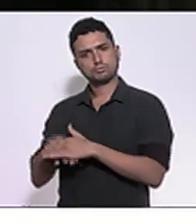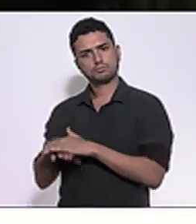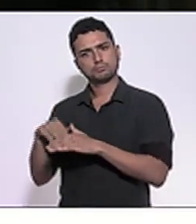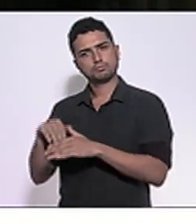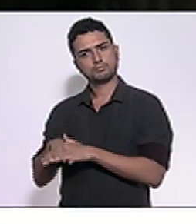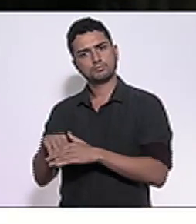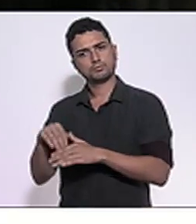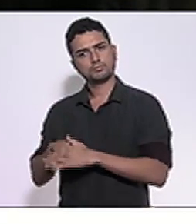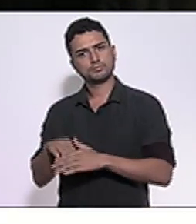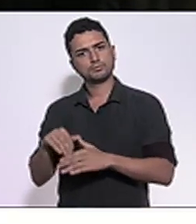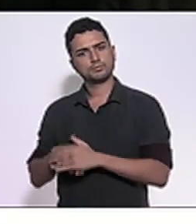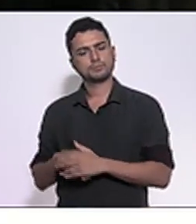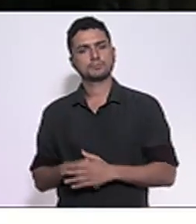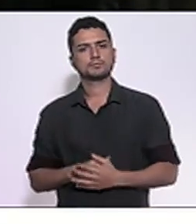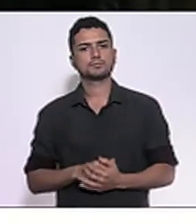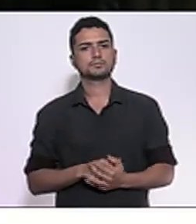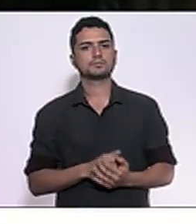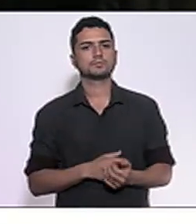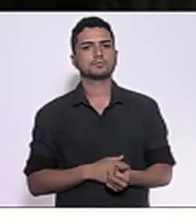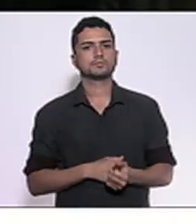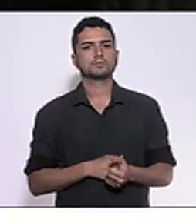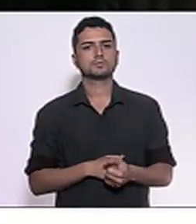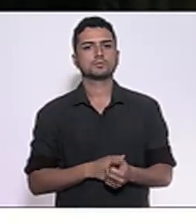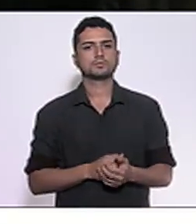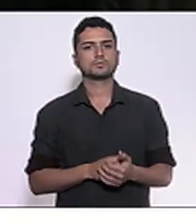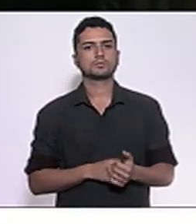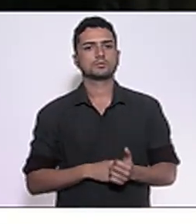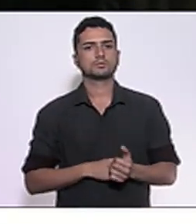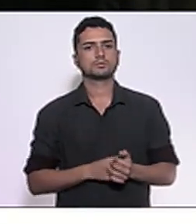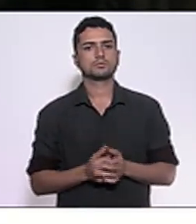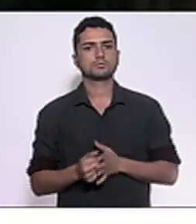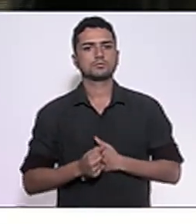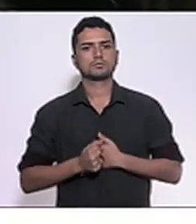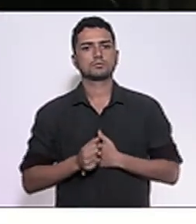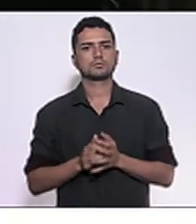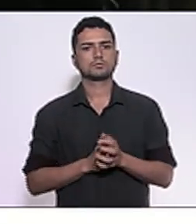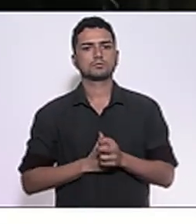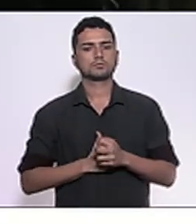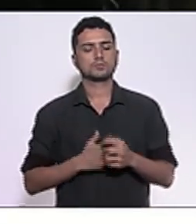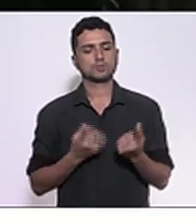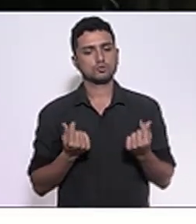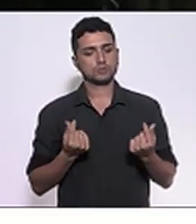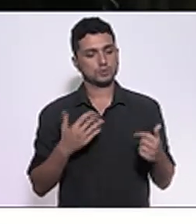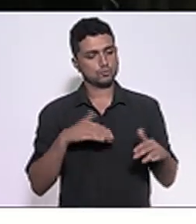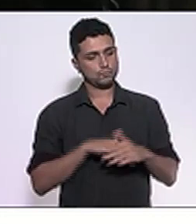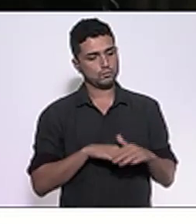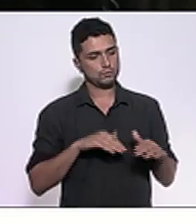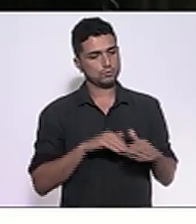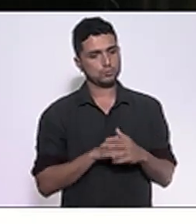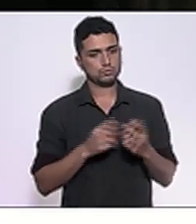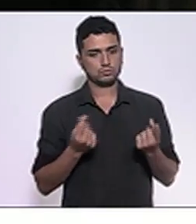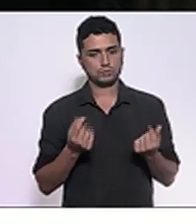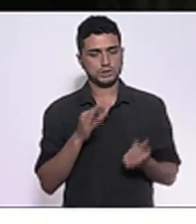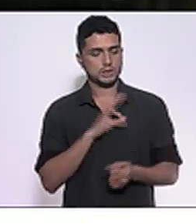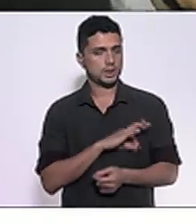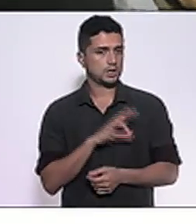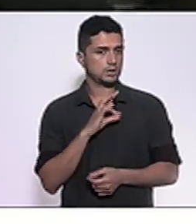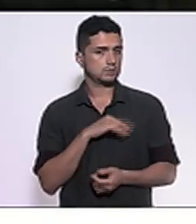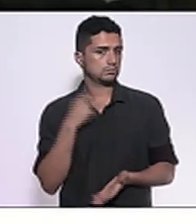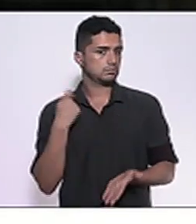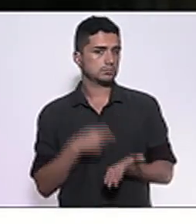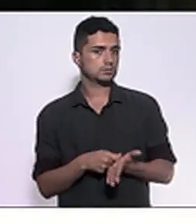que o fundo deles é que mantém o custeio deles, né? Então, também tem